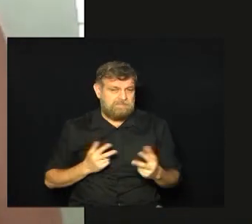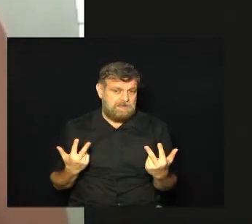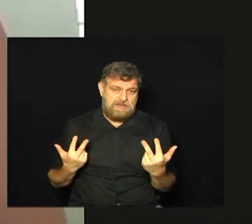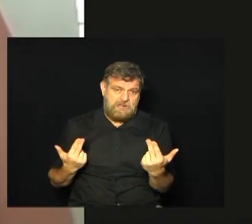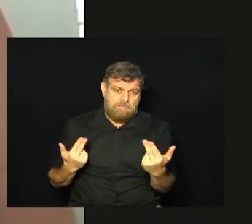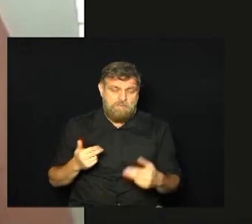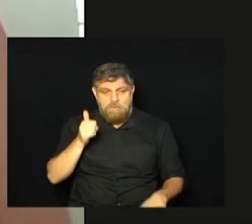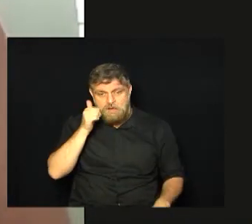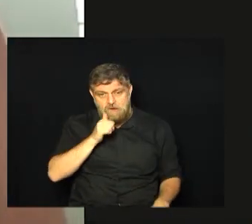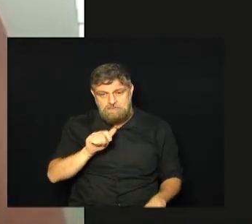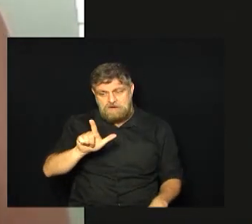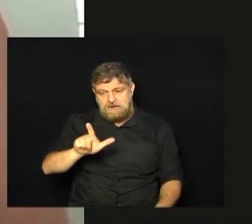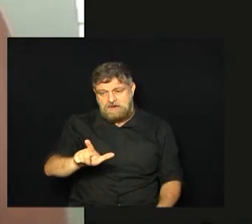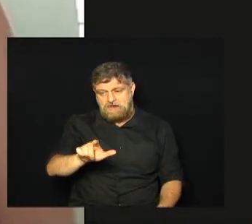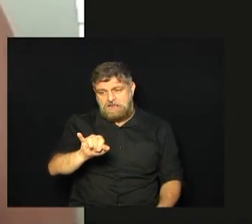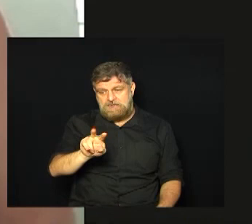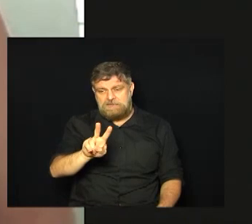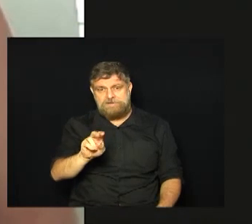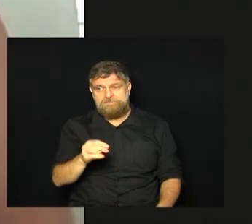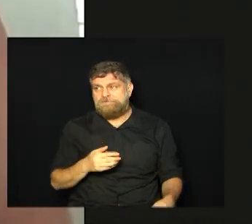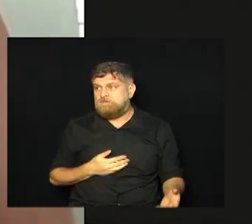que a Lívia, que não sabem o que fazer.